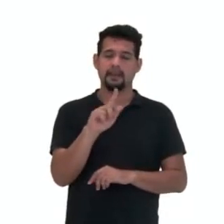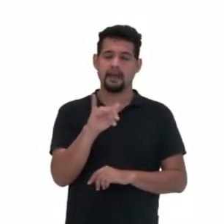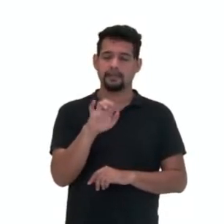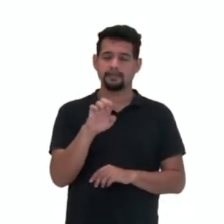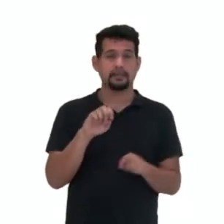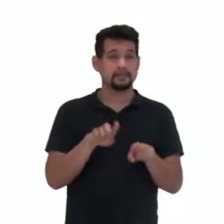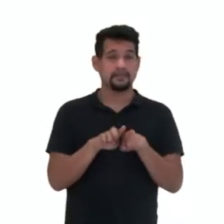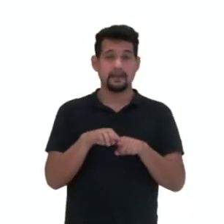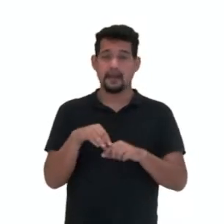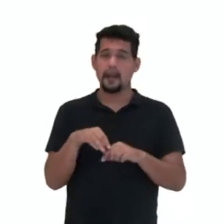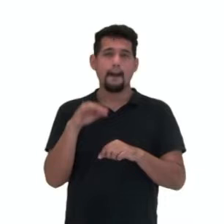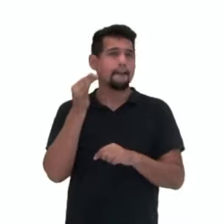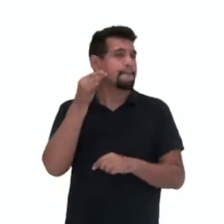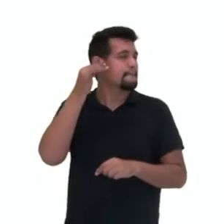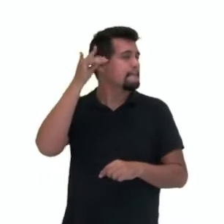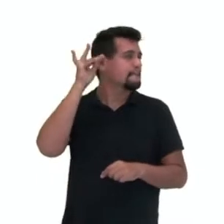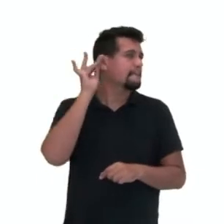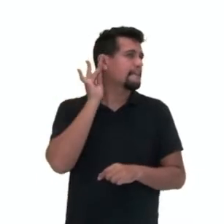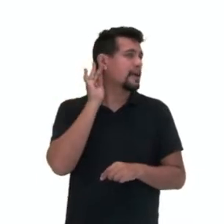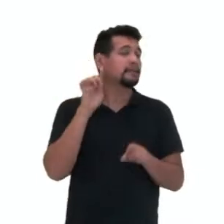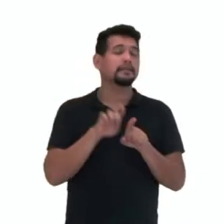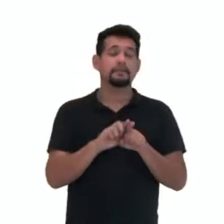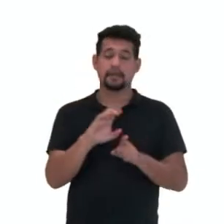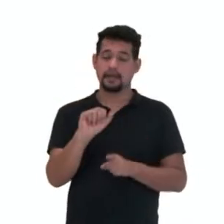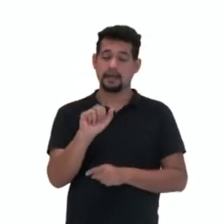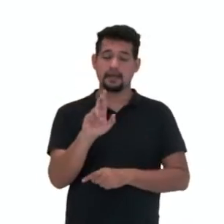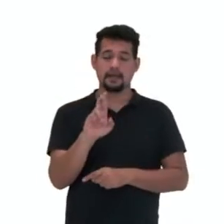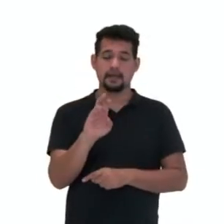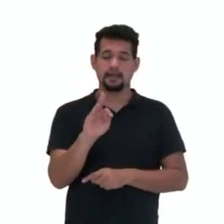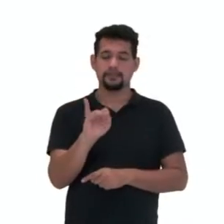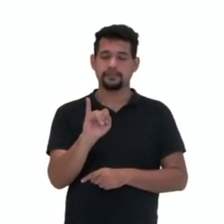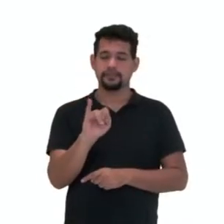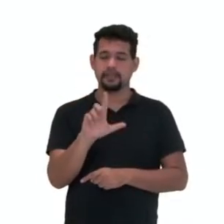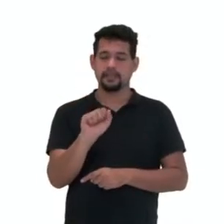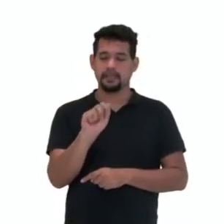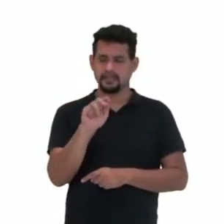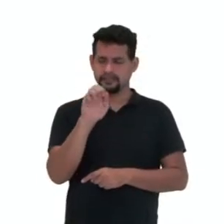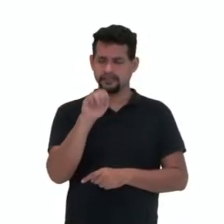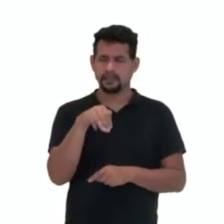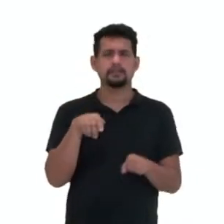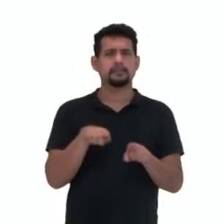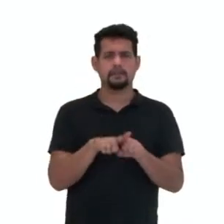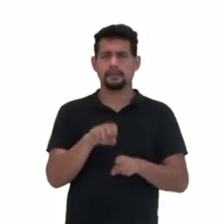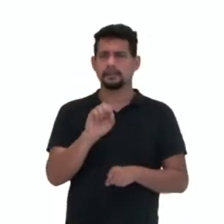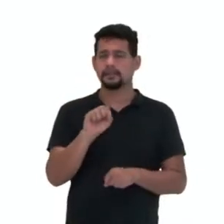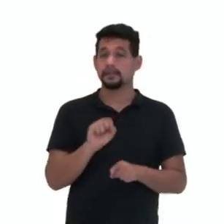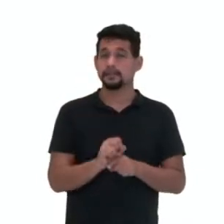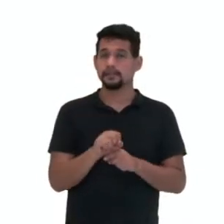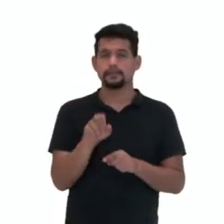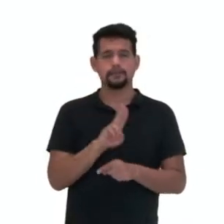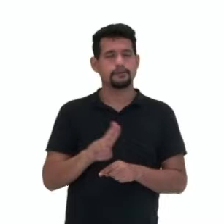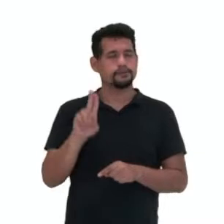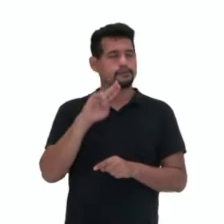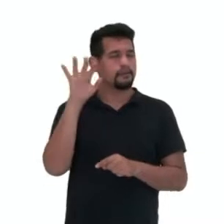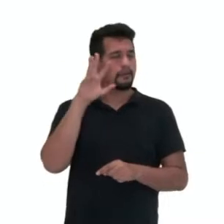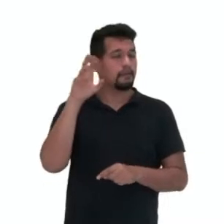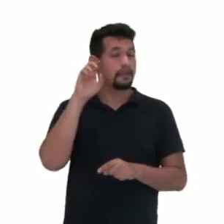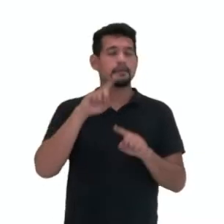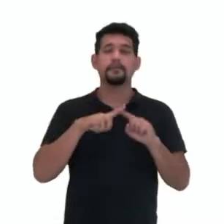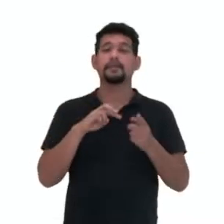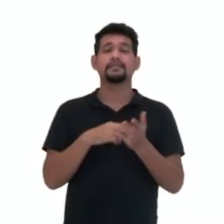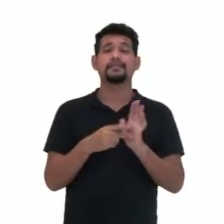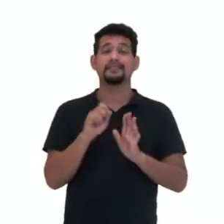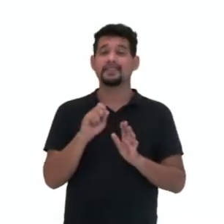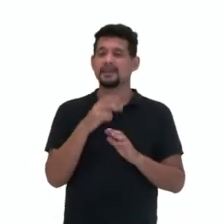entre a pele e a cartilagem, sendo responsável pela vascularização e nutrição da área. Então, esse aspecto